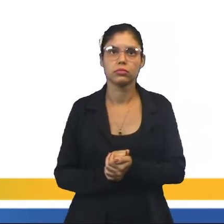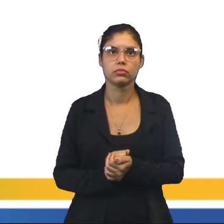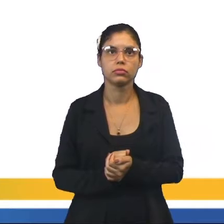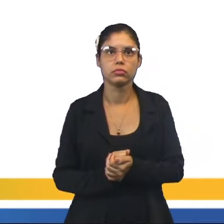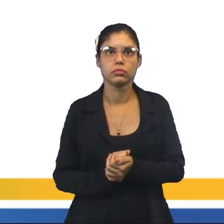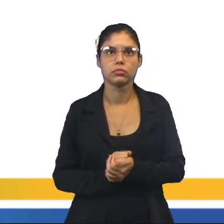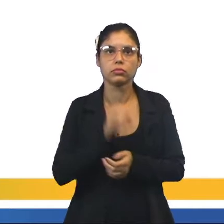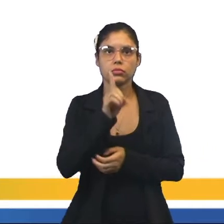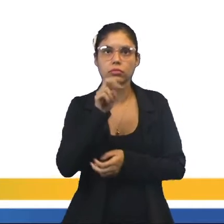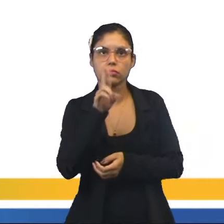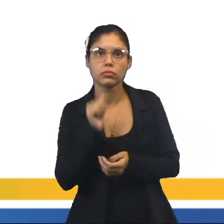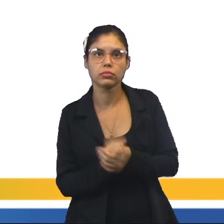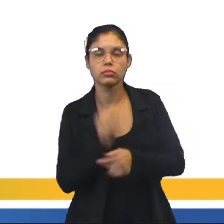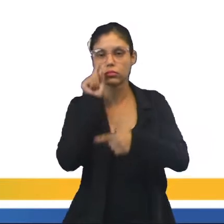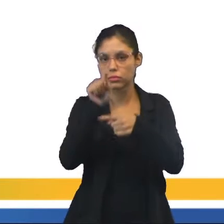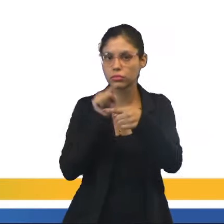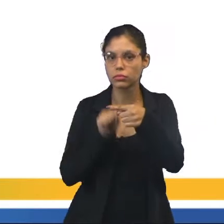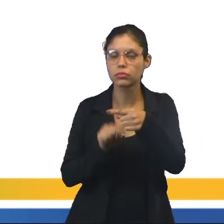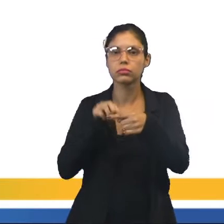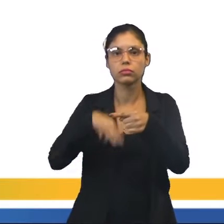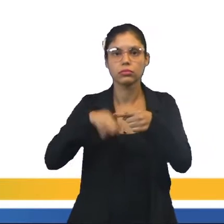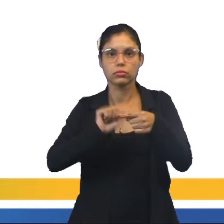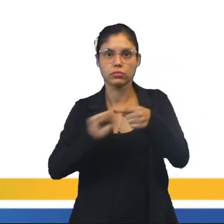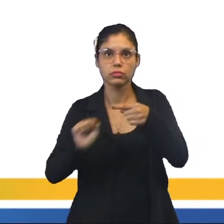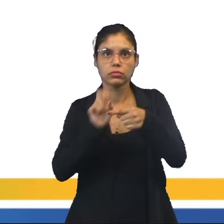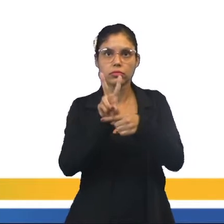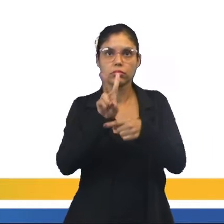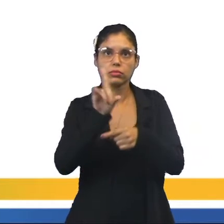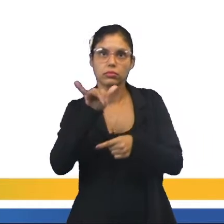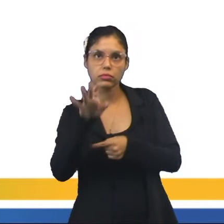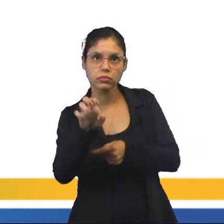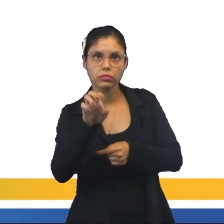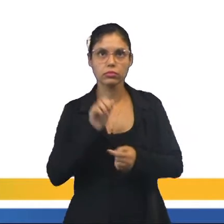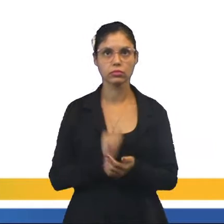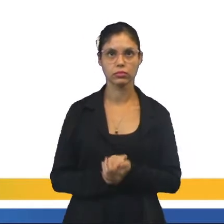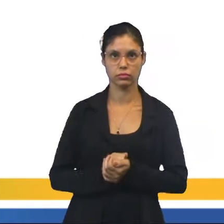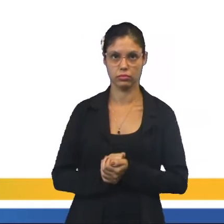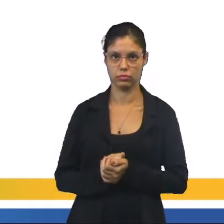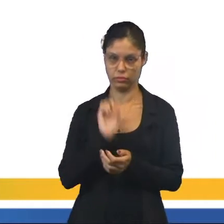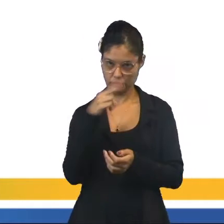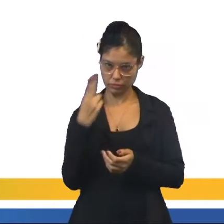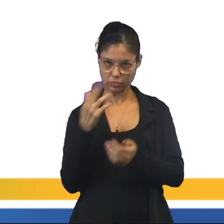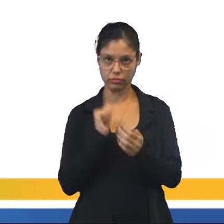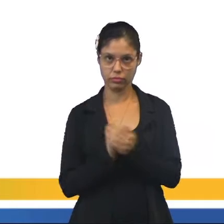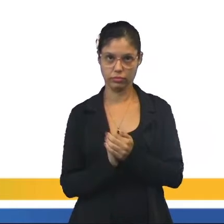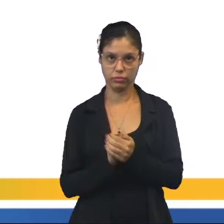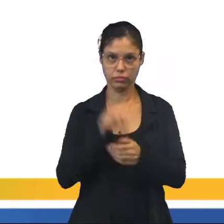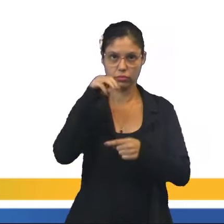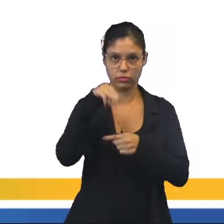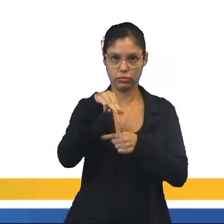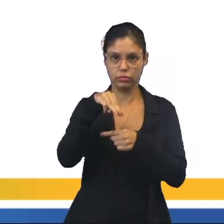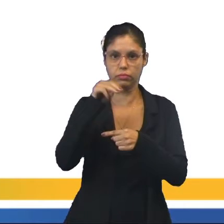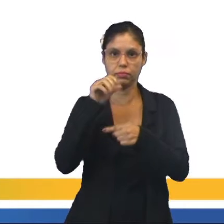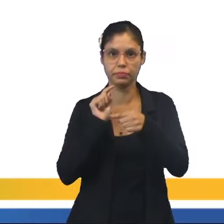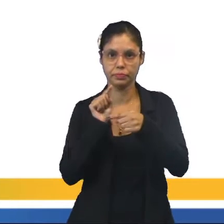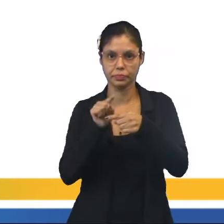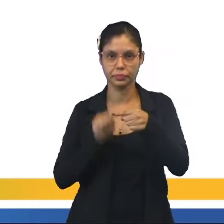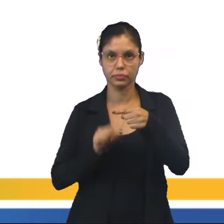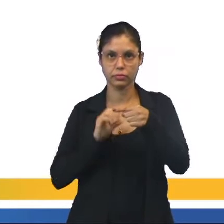tempo. Densidade é igual a massa sobre volume, ou seja, massa dividido por